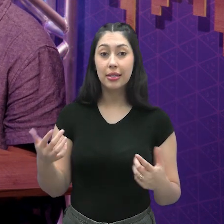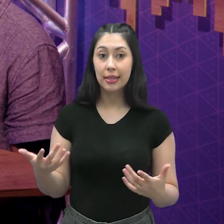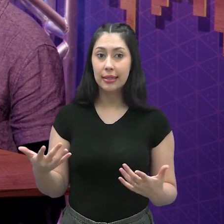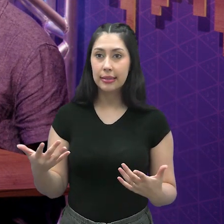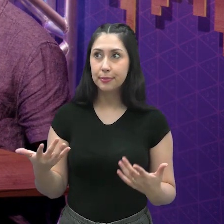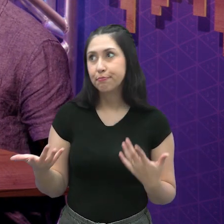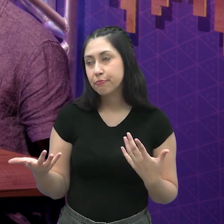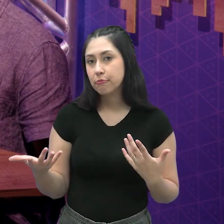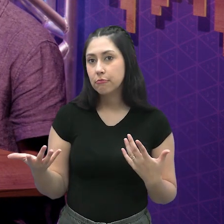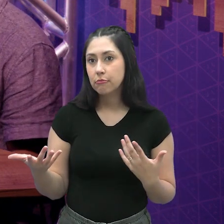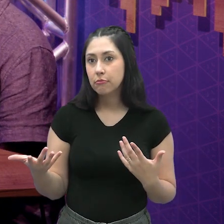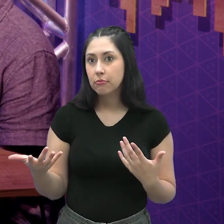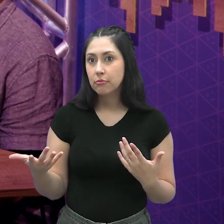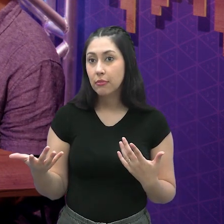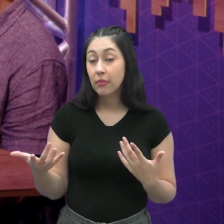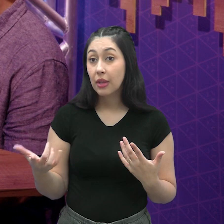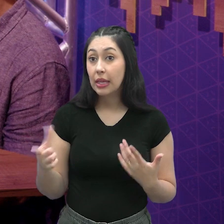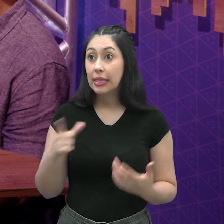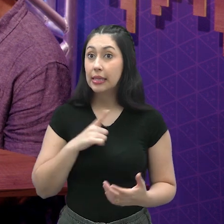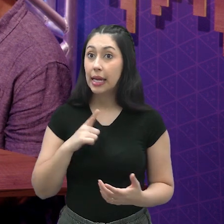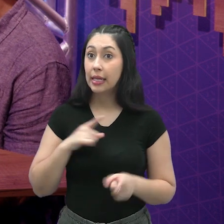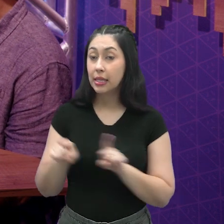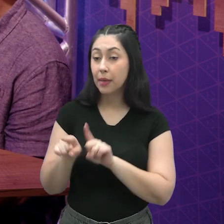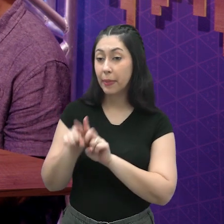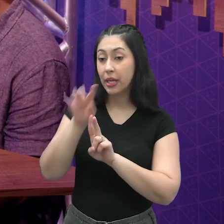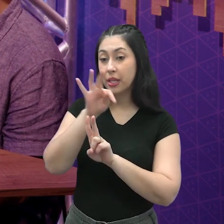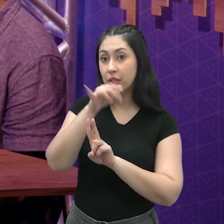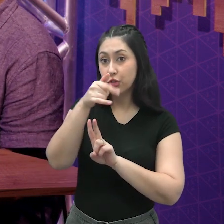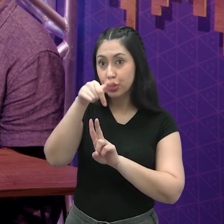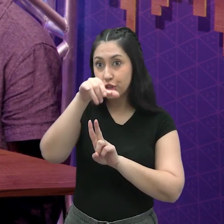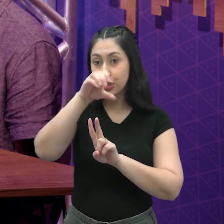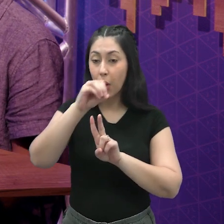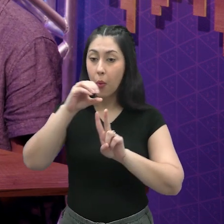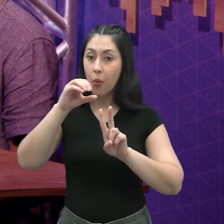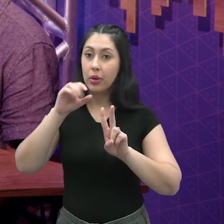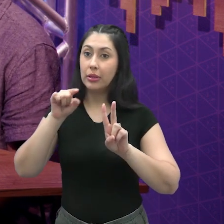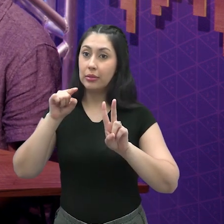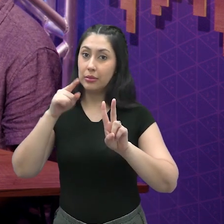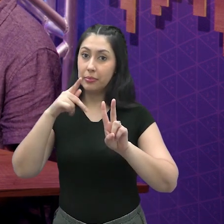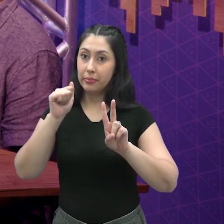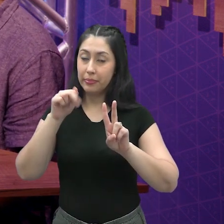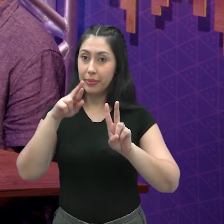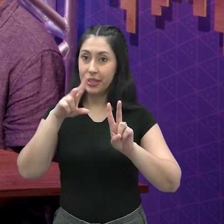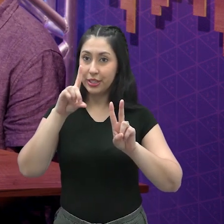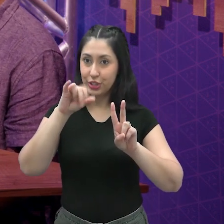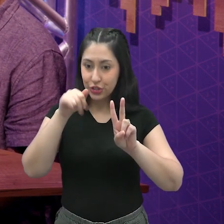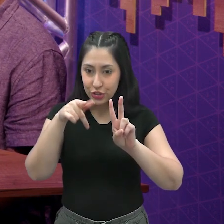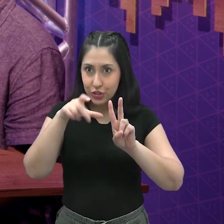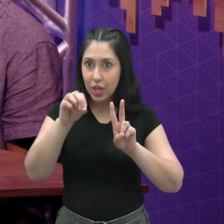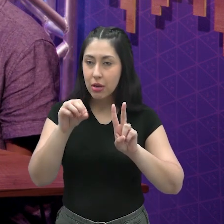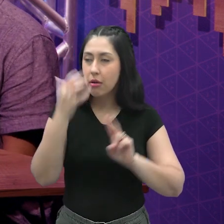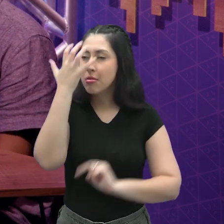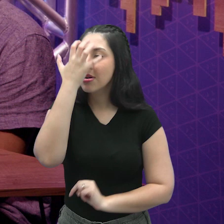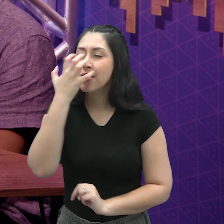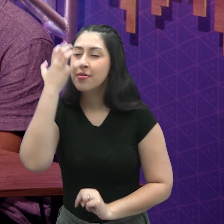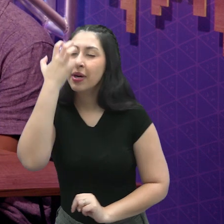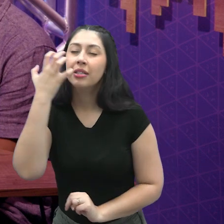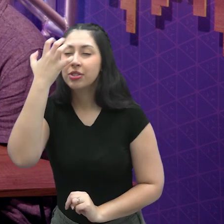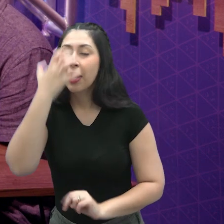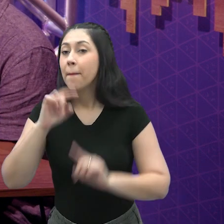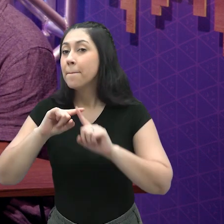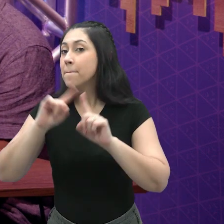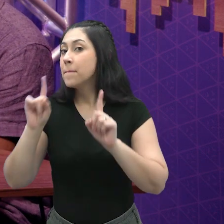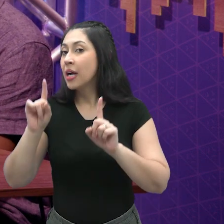tem, sei lá, O Paixão do Tião Carreiro, que era uma Sim. música romântica, e no